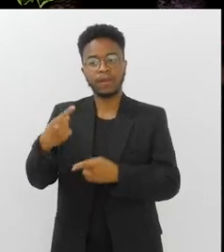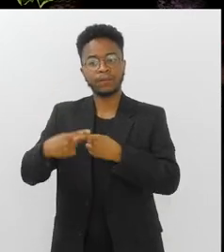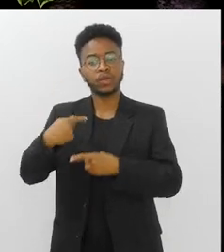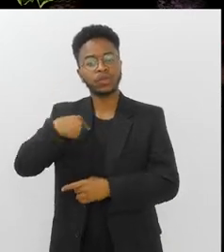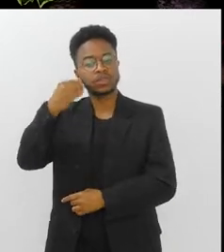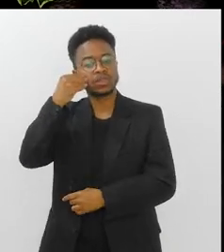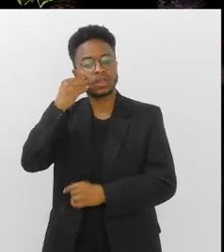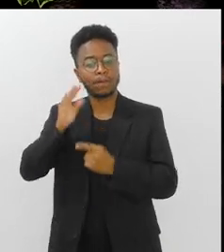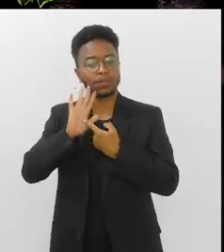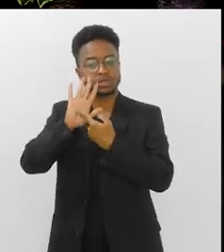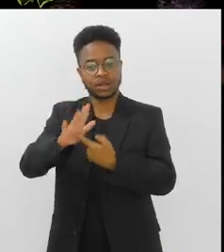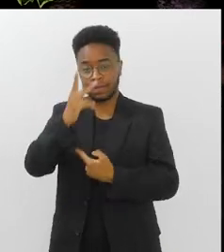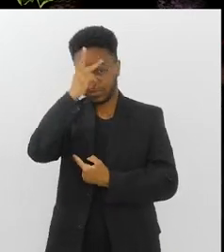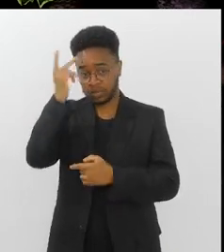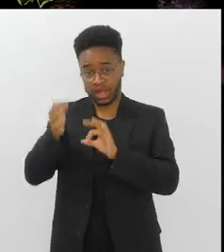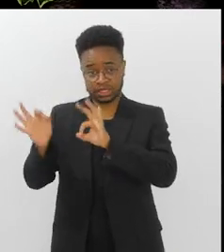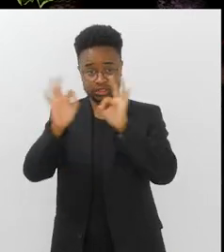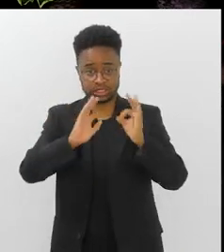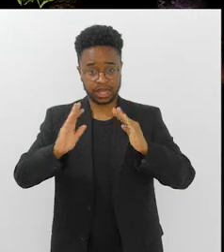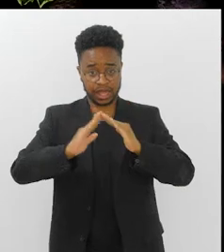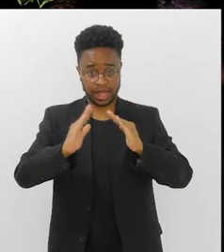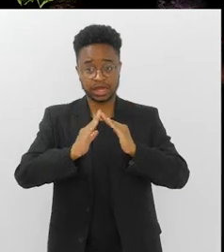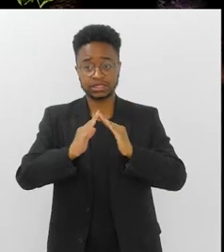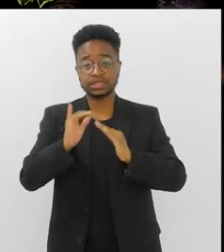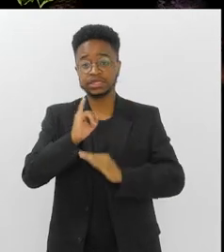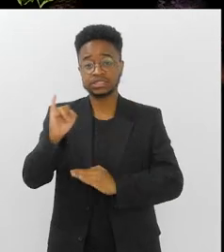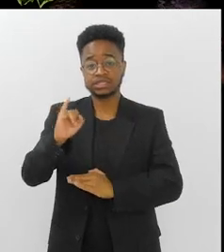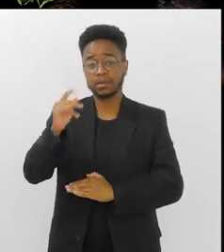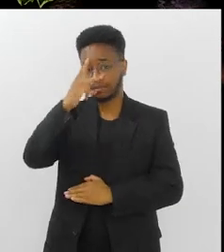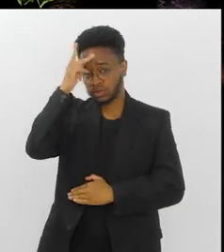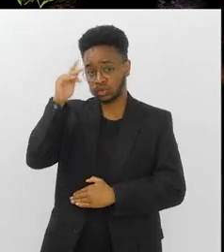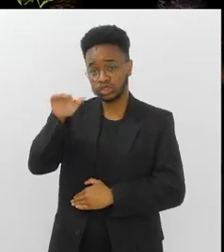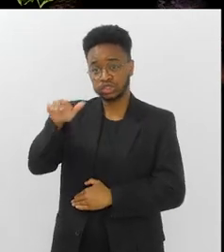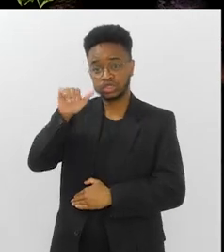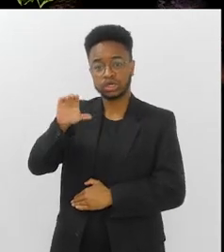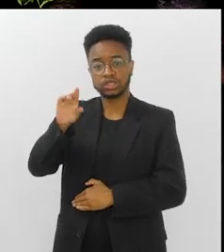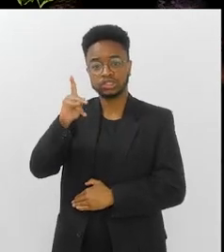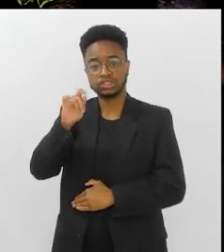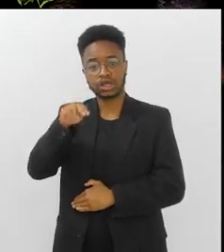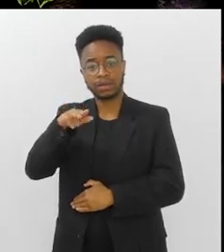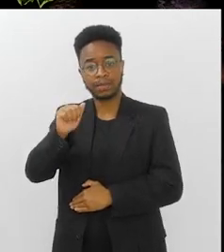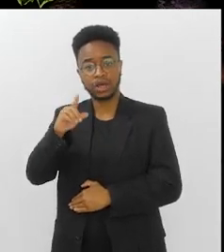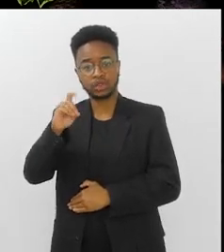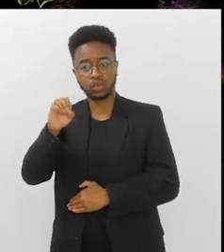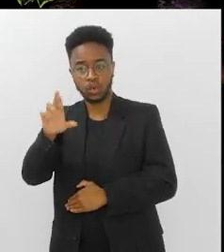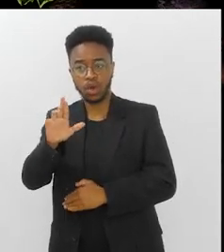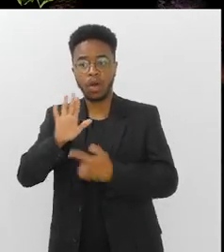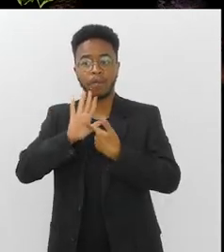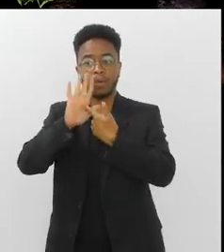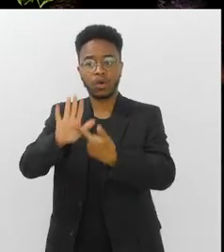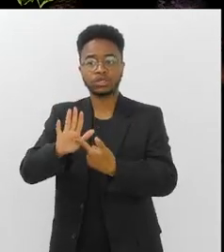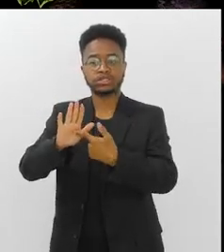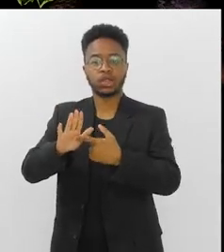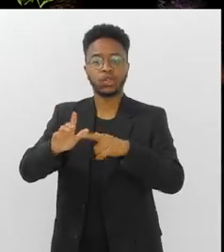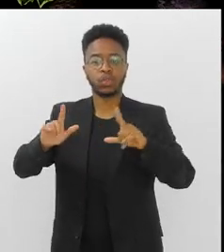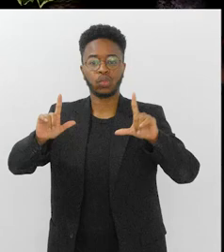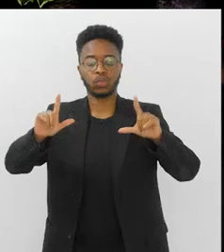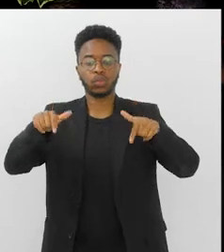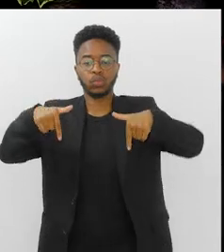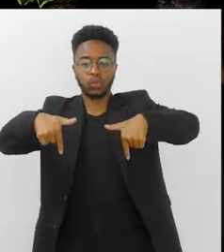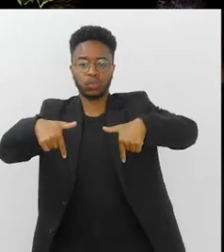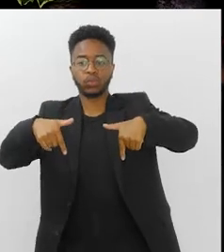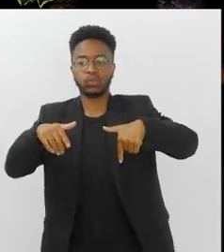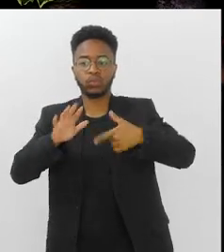que eu vou tentar mostrar para quem tá em casa Se o chamador aparece atrás do gol pra gente poder identificar lá